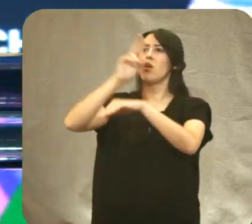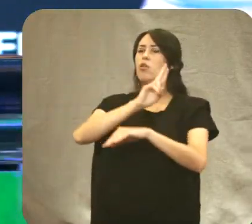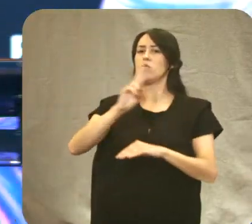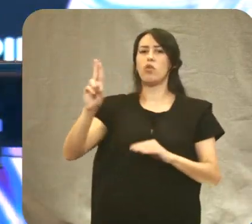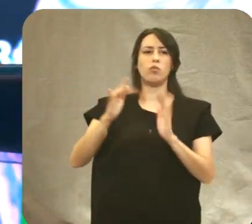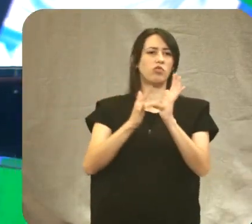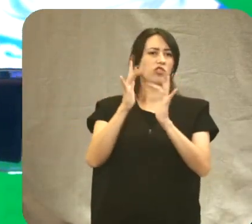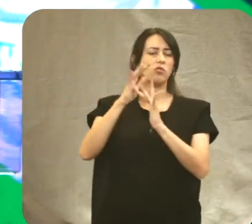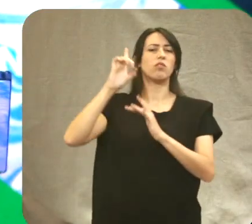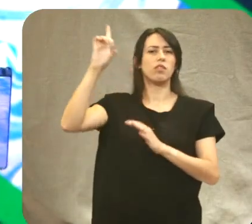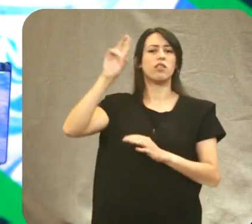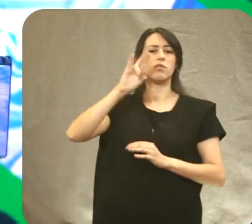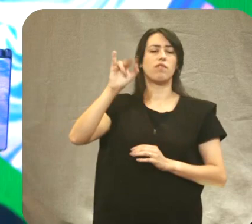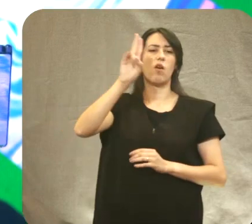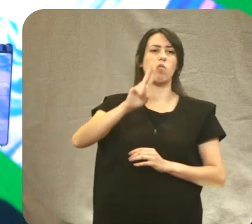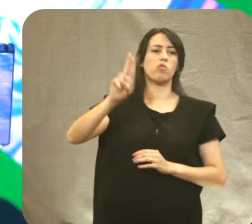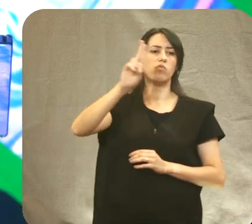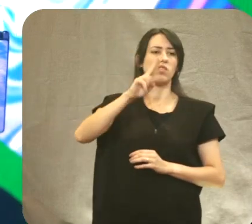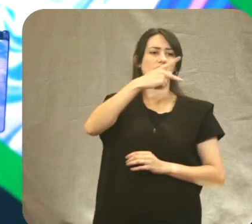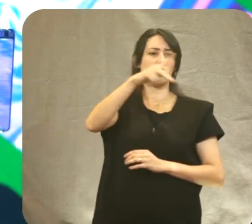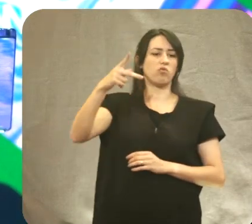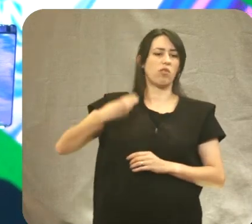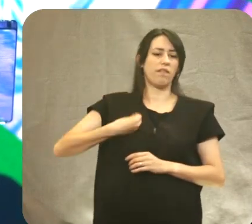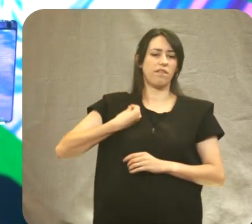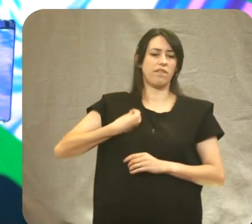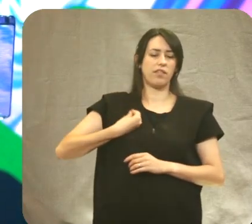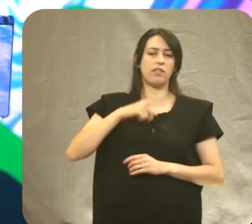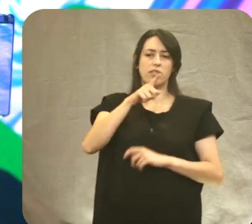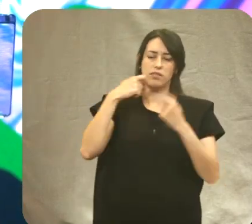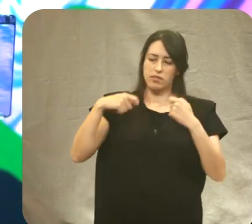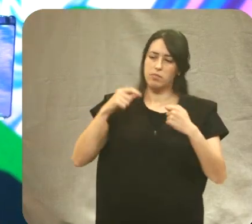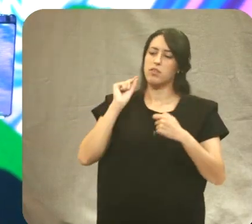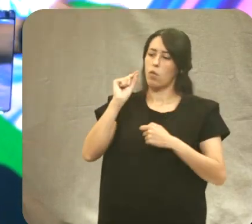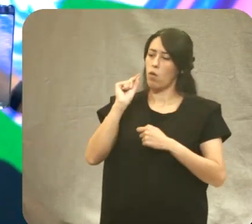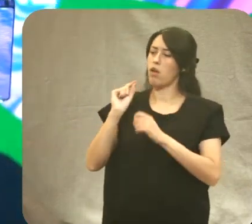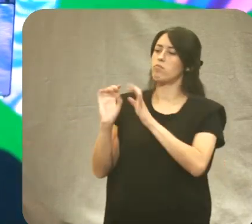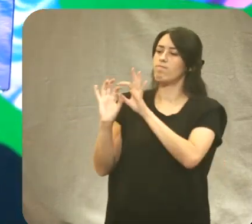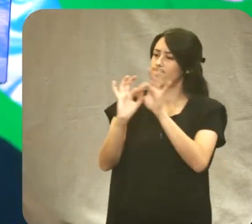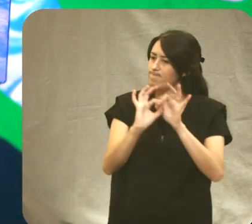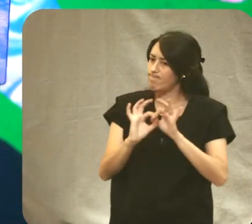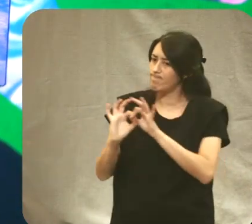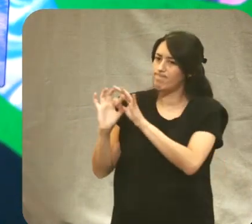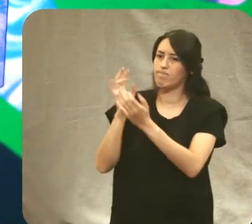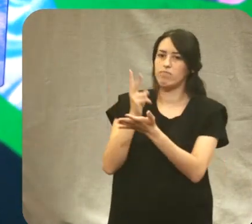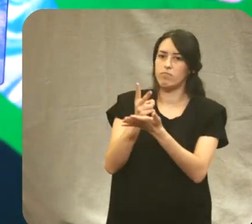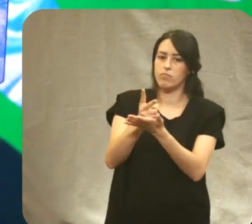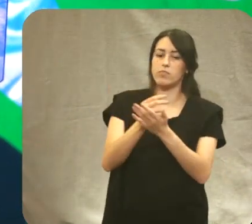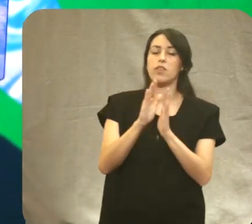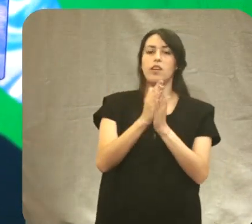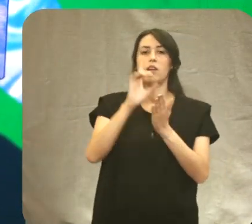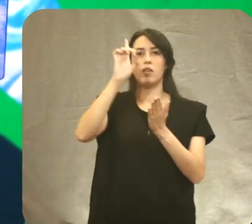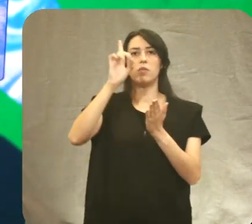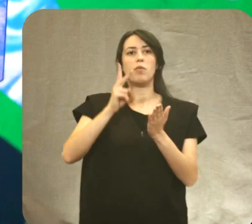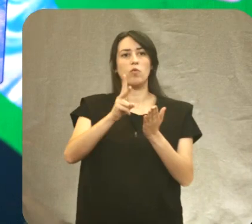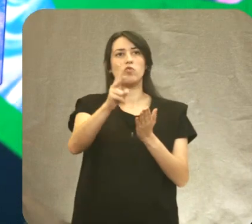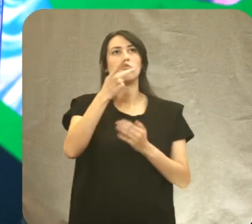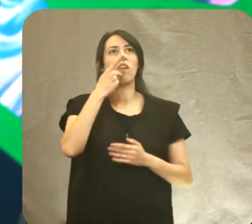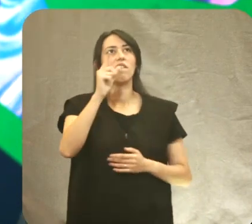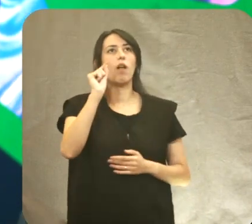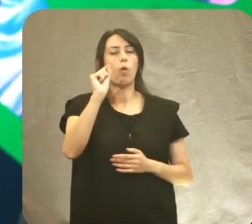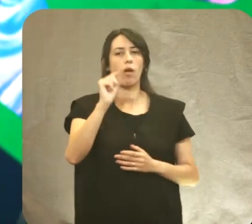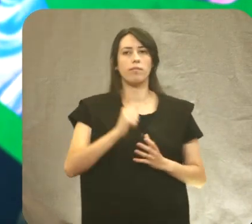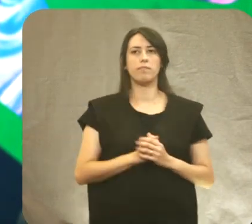vai te usar para fazer a manutenção da unidade. A Bíblia continua dizendo: a unidade